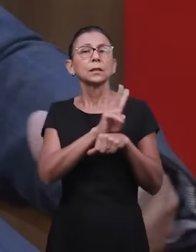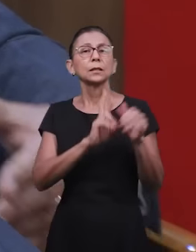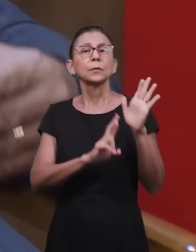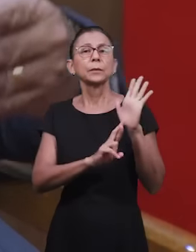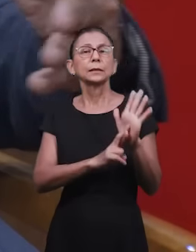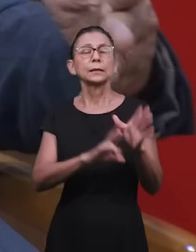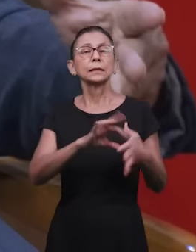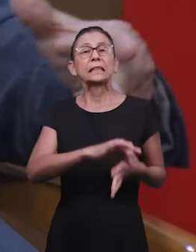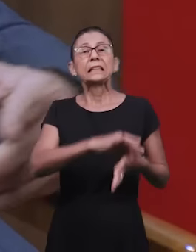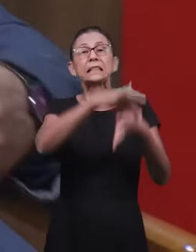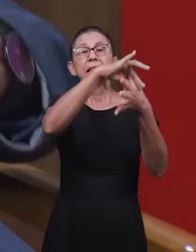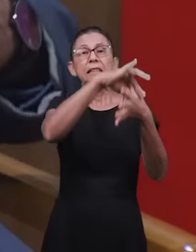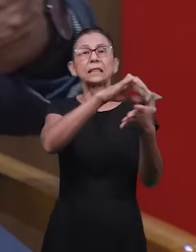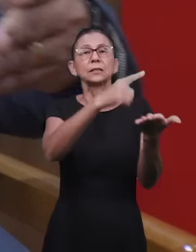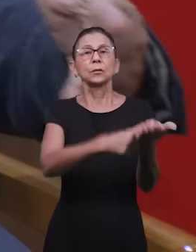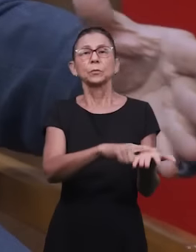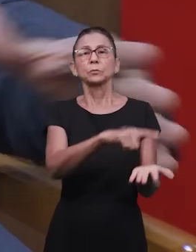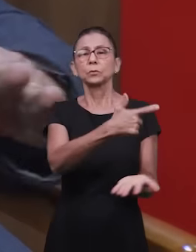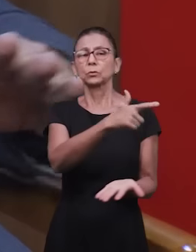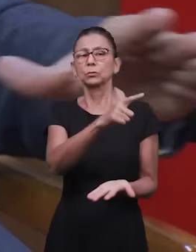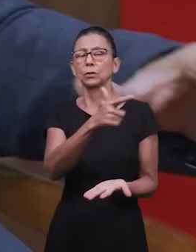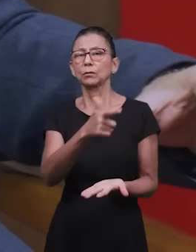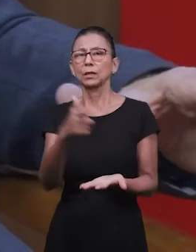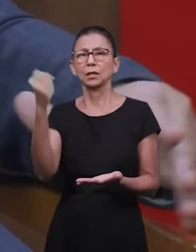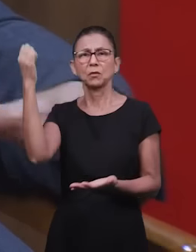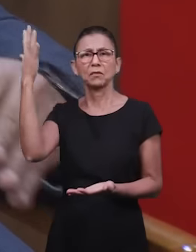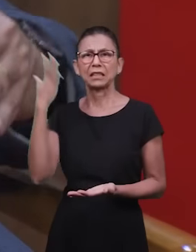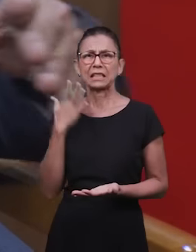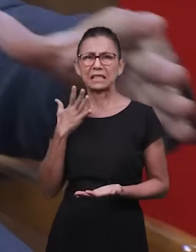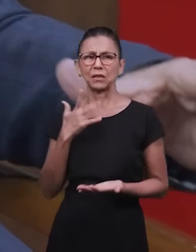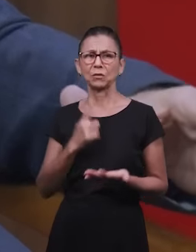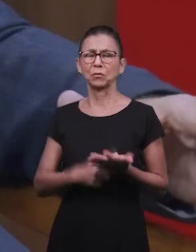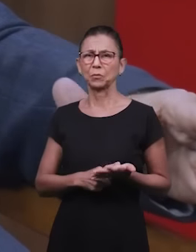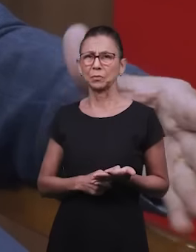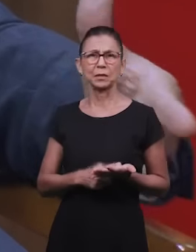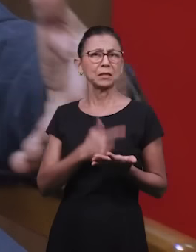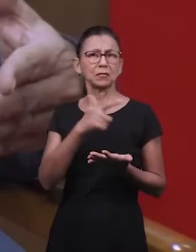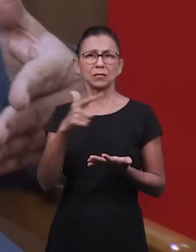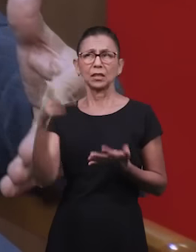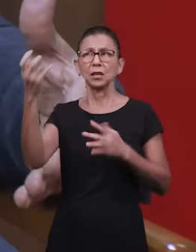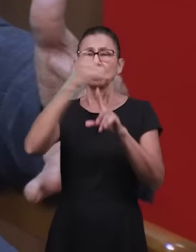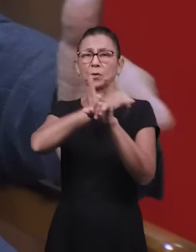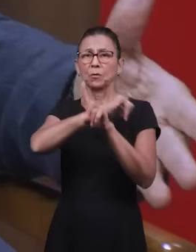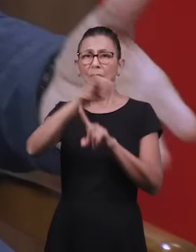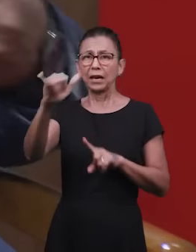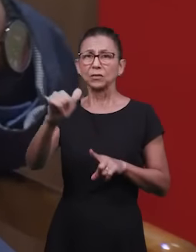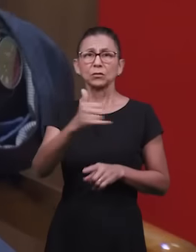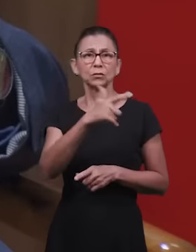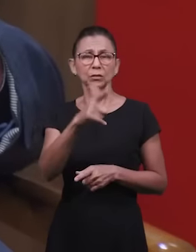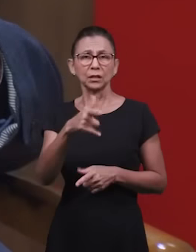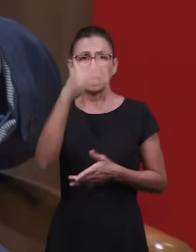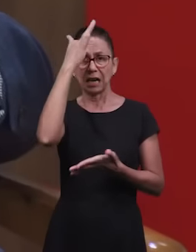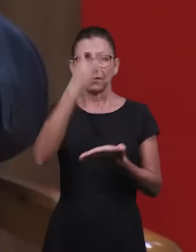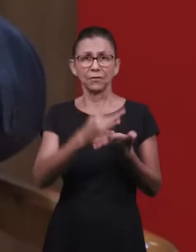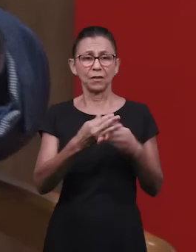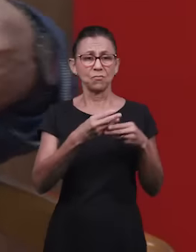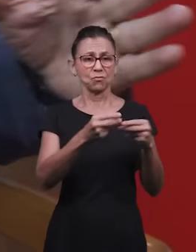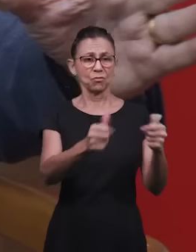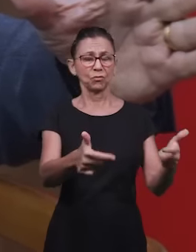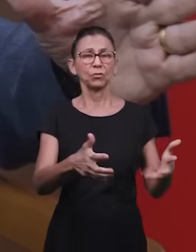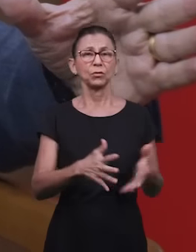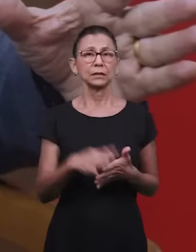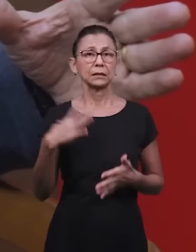né, líderes sem compromisso nenhum mais com revelação, com profético. Como o Amadeu falou, a fé foi retirada, o